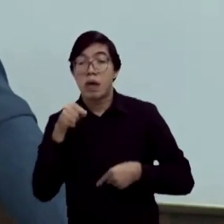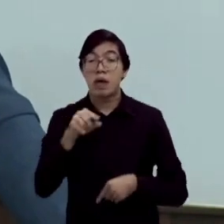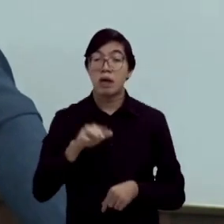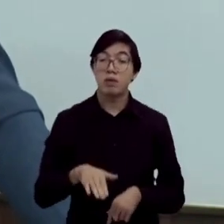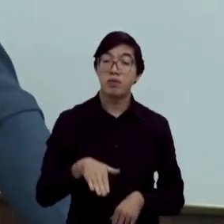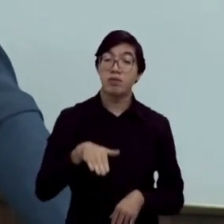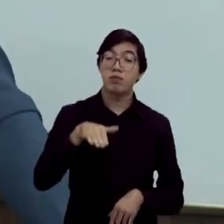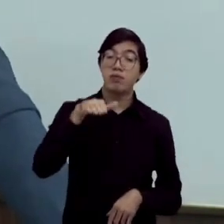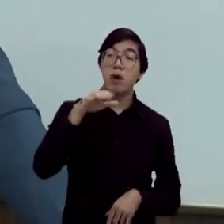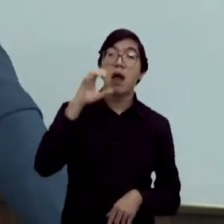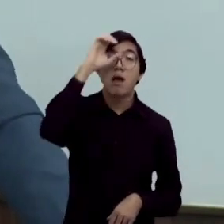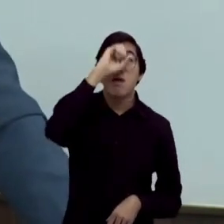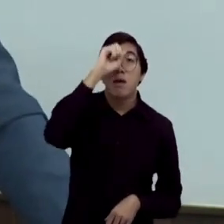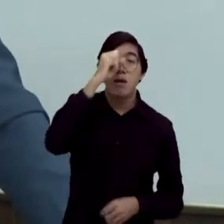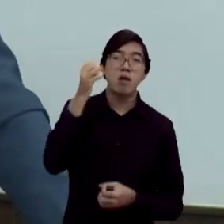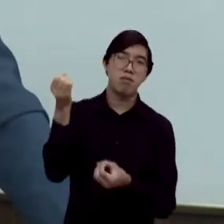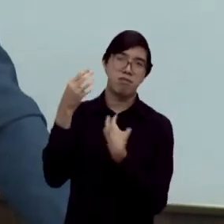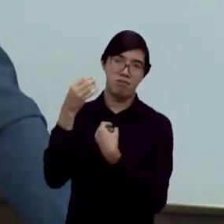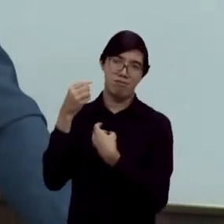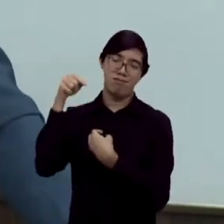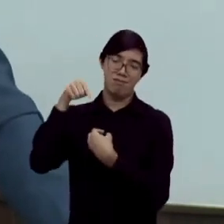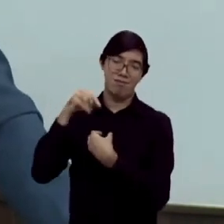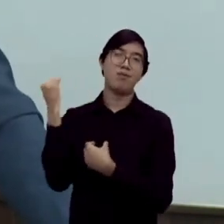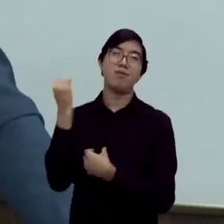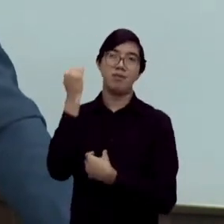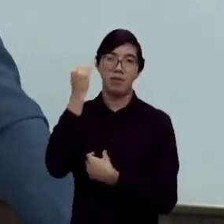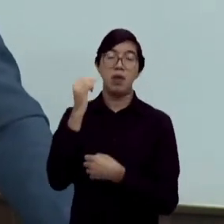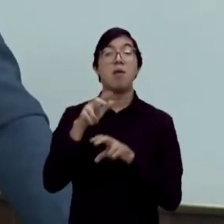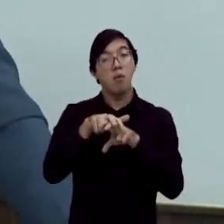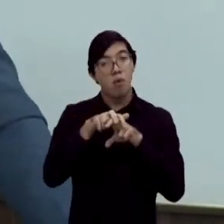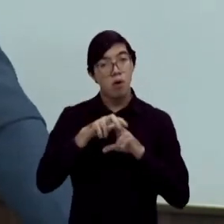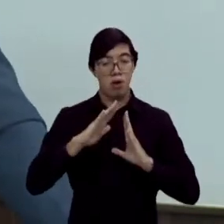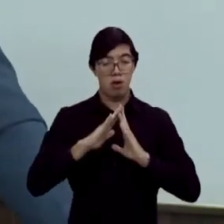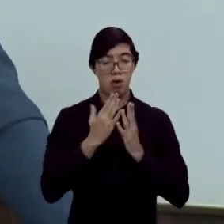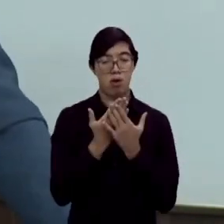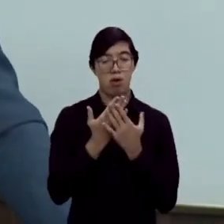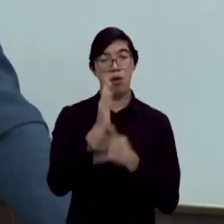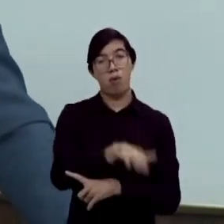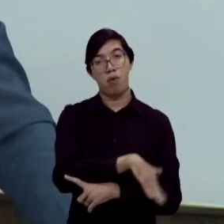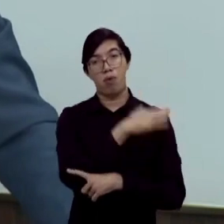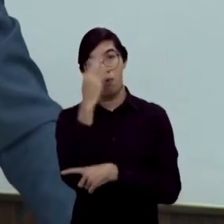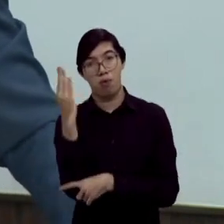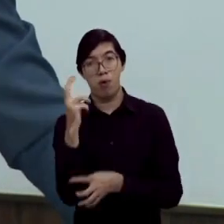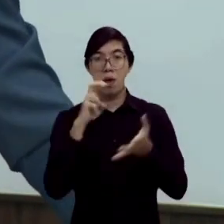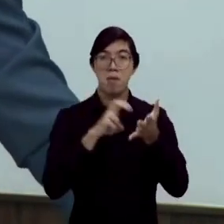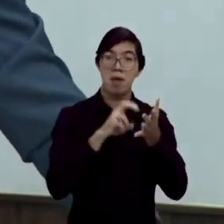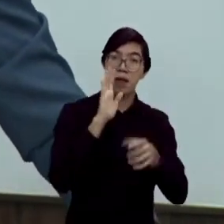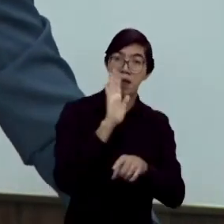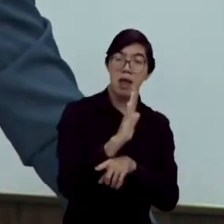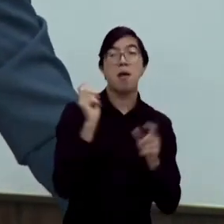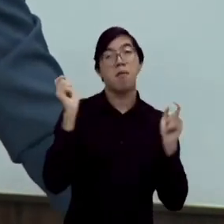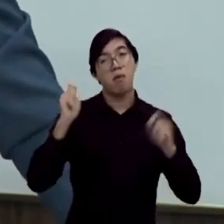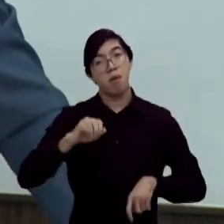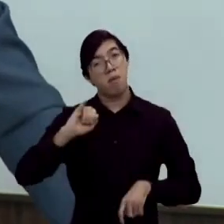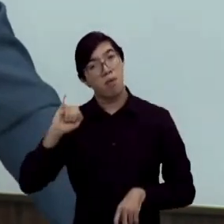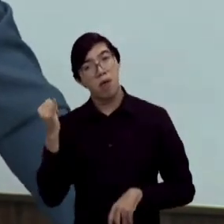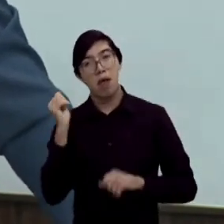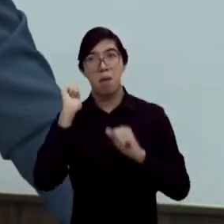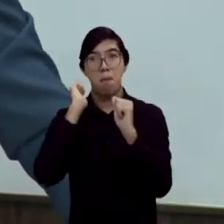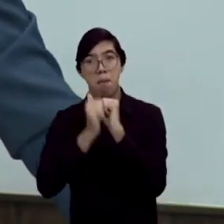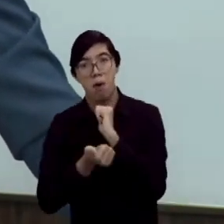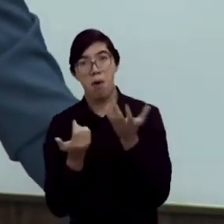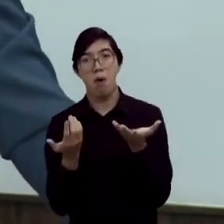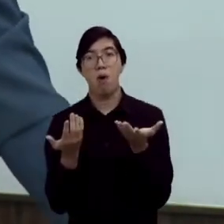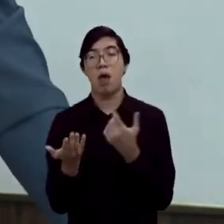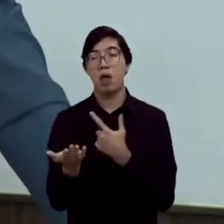né, fazendo contraturno, tendo escola integral, ele consegue fazer outras atividades, o esporte também, que é fundamental na